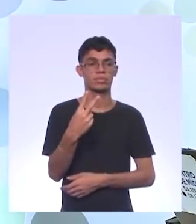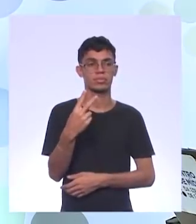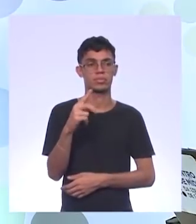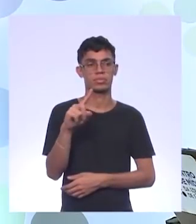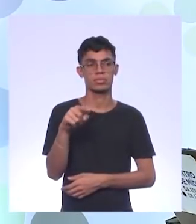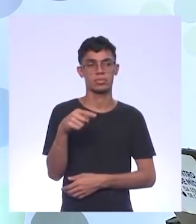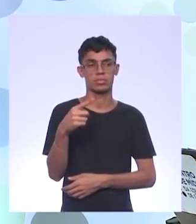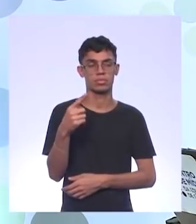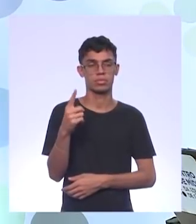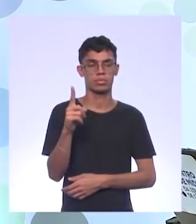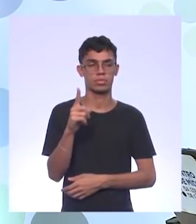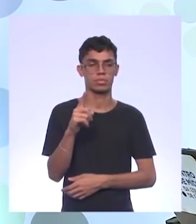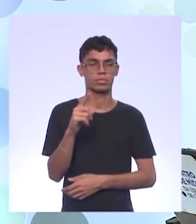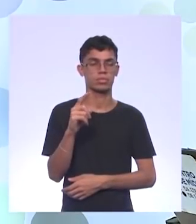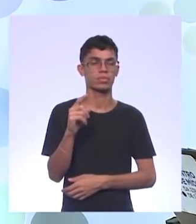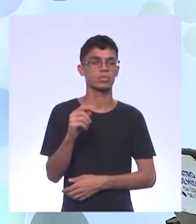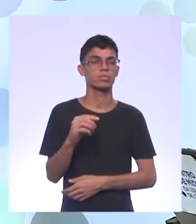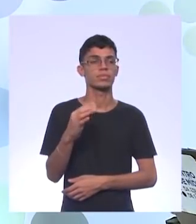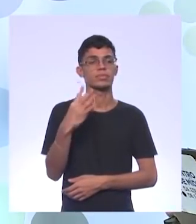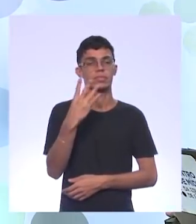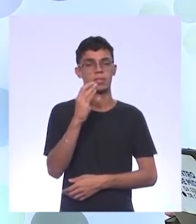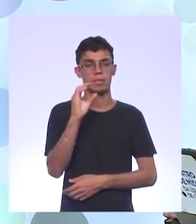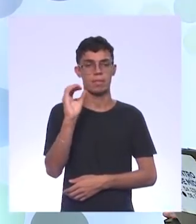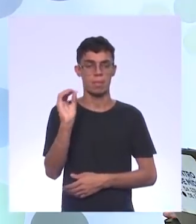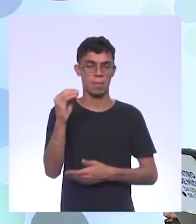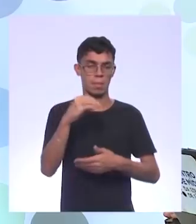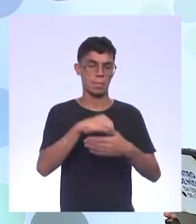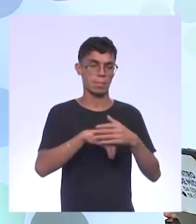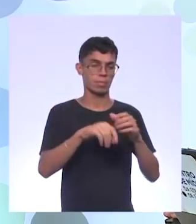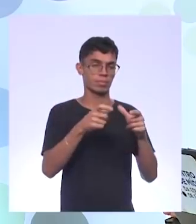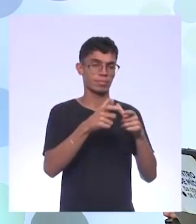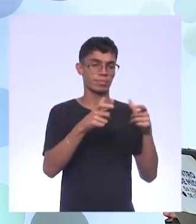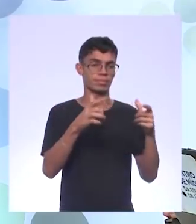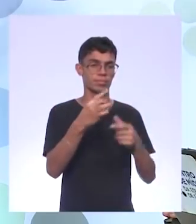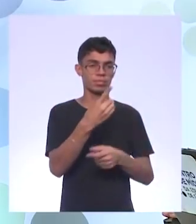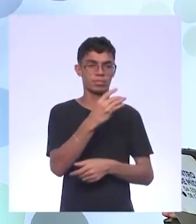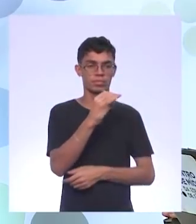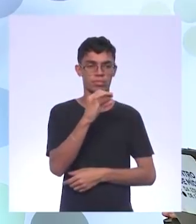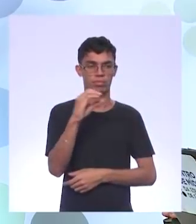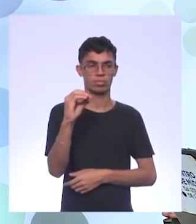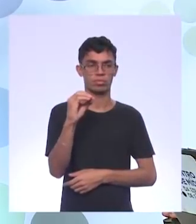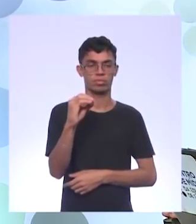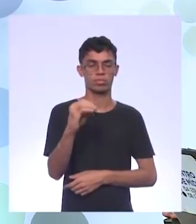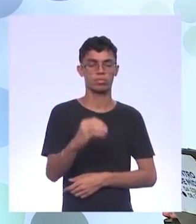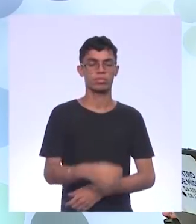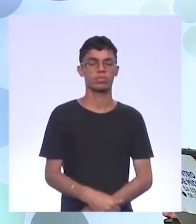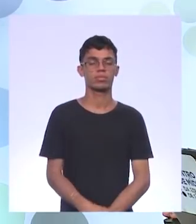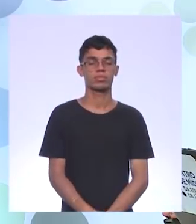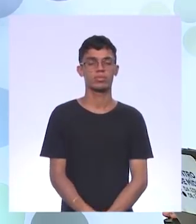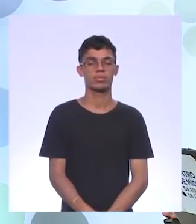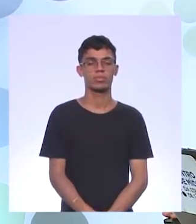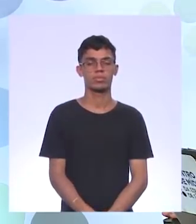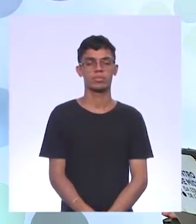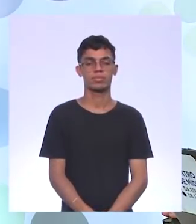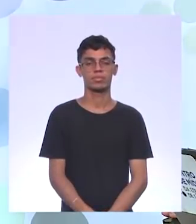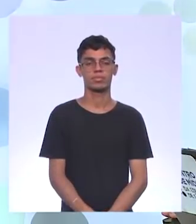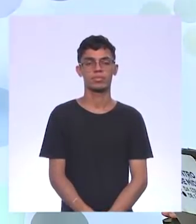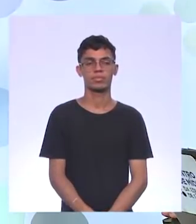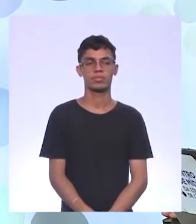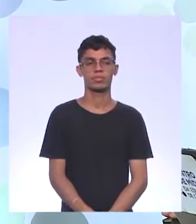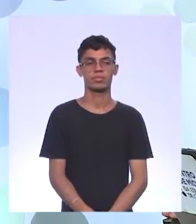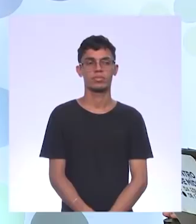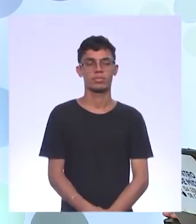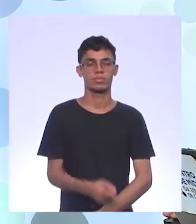então a 40 Ele cabe no sem cabe 40 e desse tamanho senha desse então cabe algumas vezes né